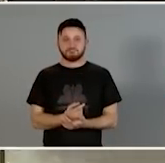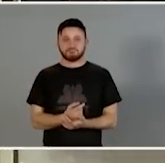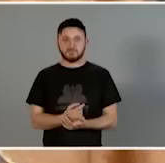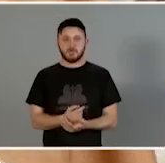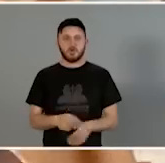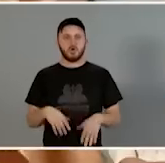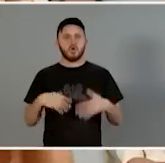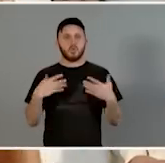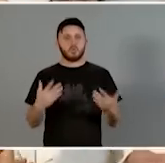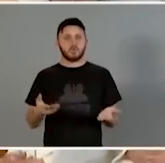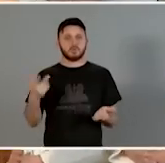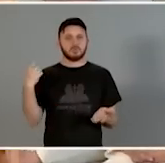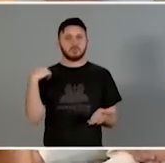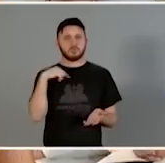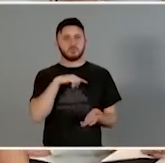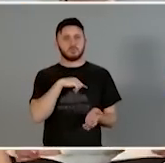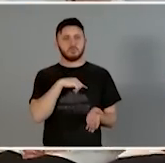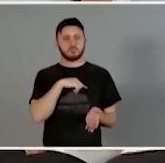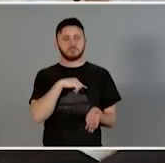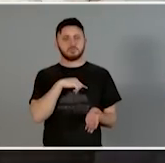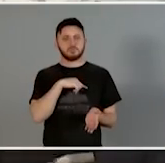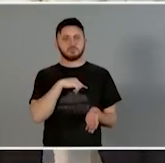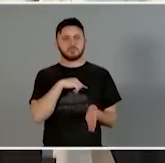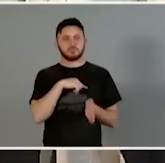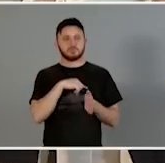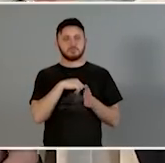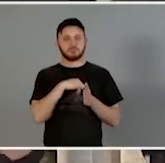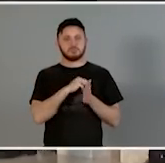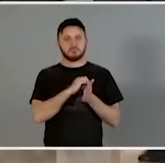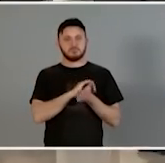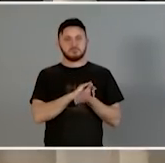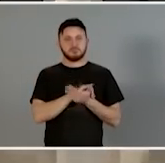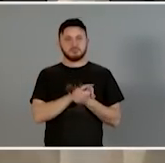Quando é que a gente vai num